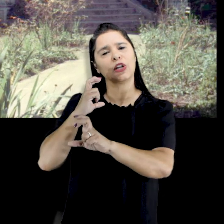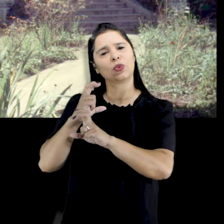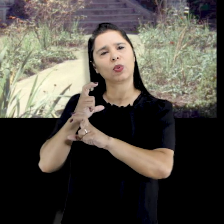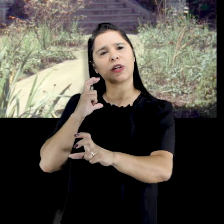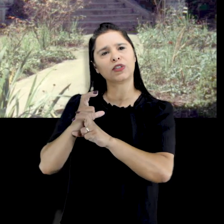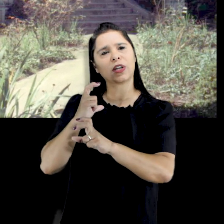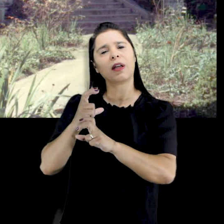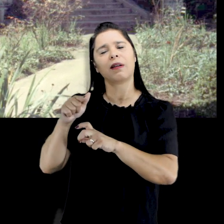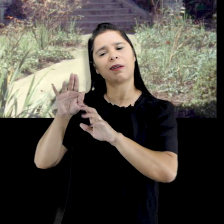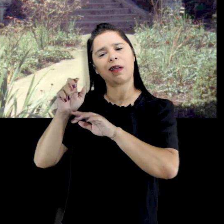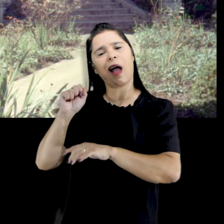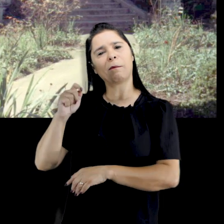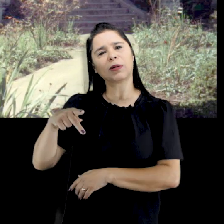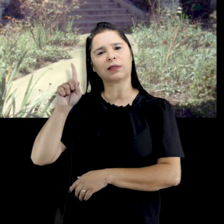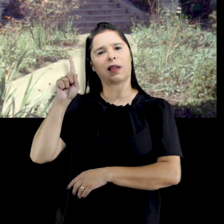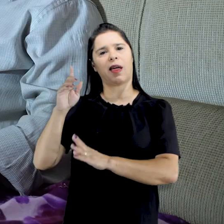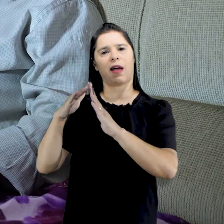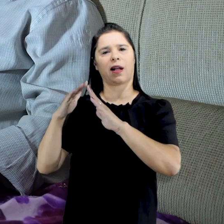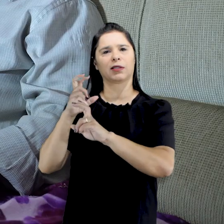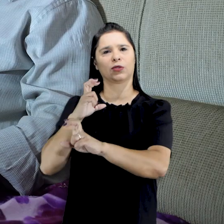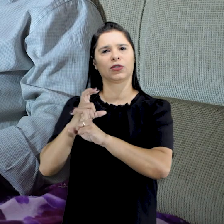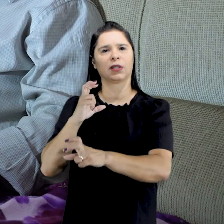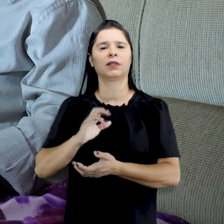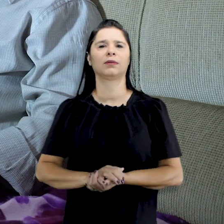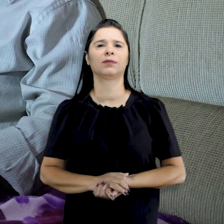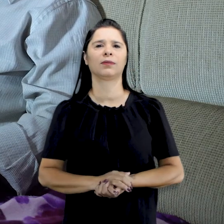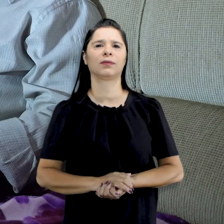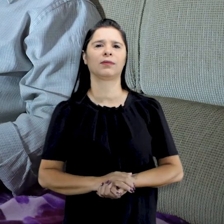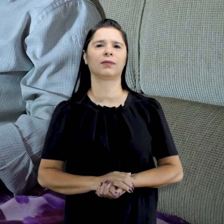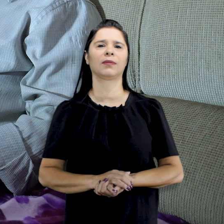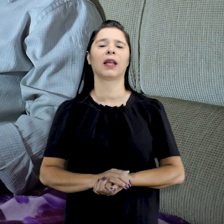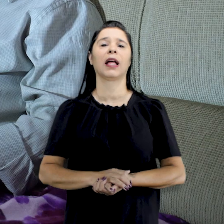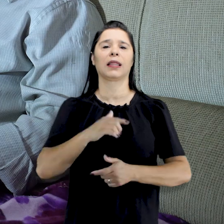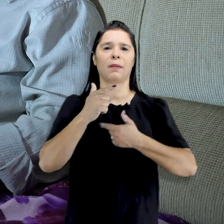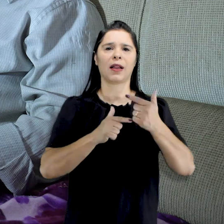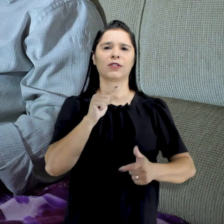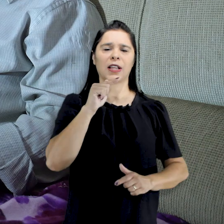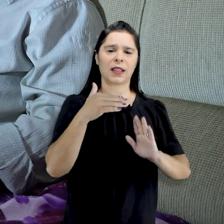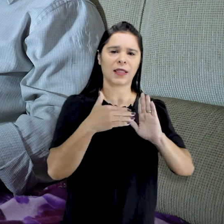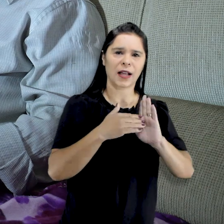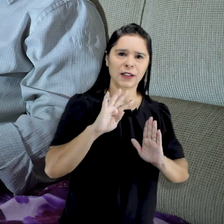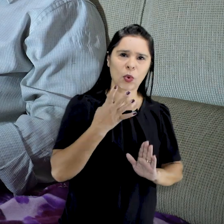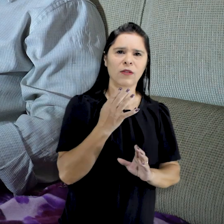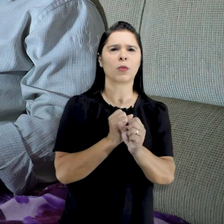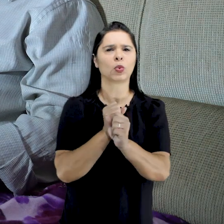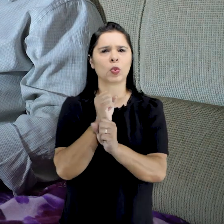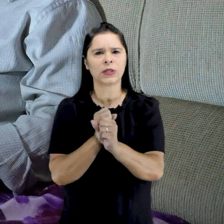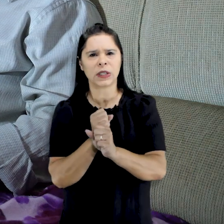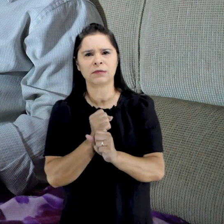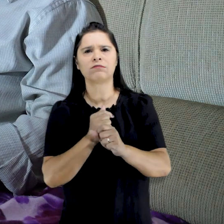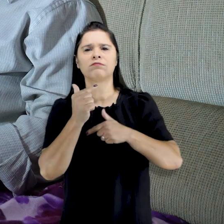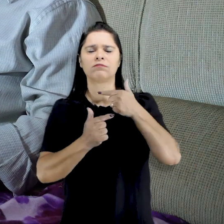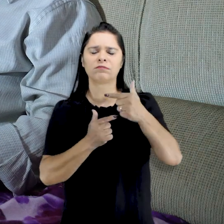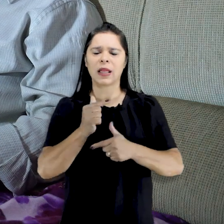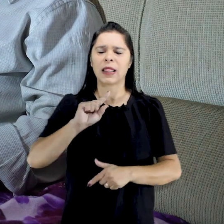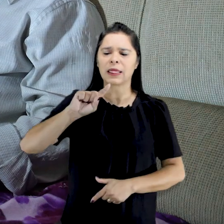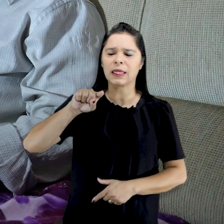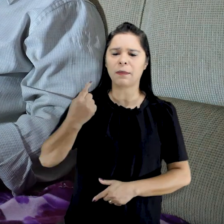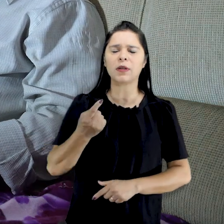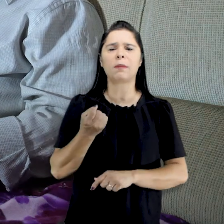Eu terminei, aposentei lá. Era das 7 às 4, foi muitos anos assim. Depois passei